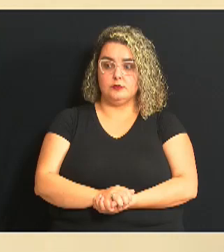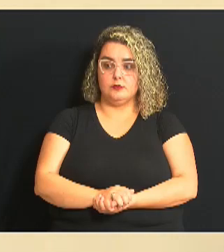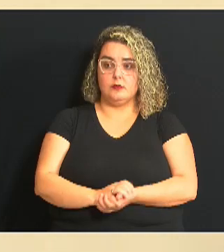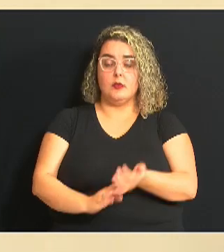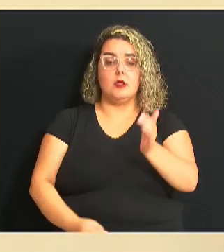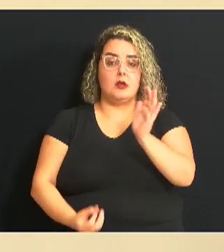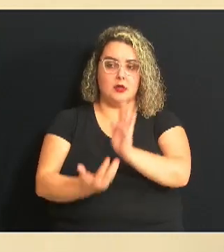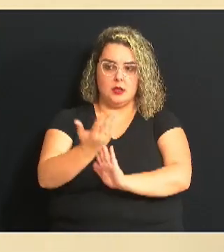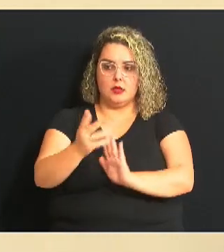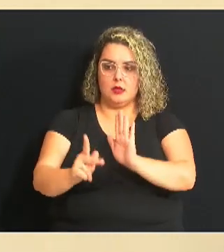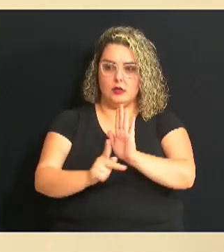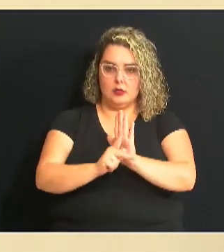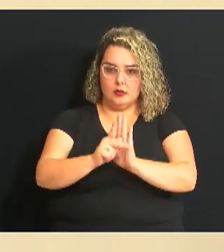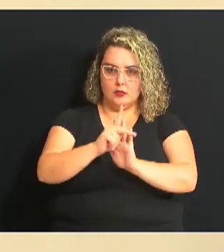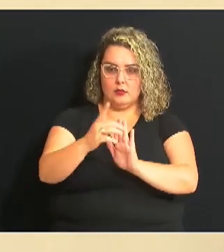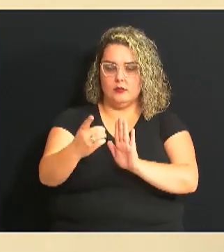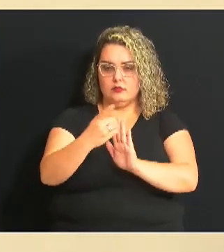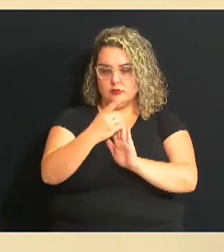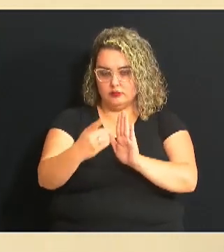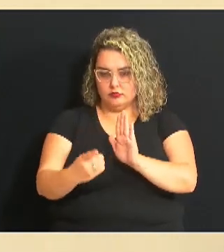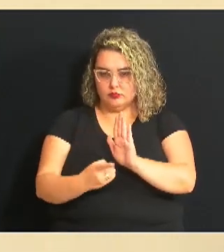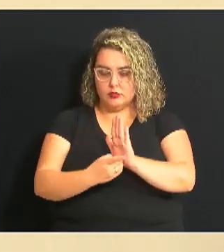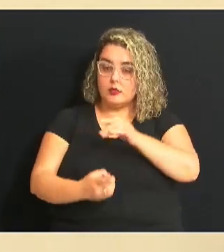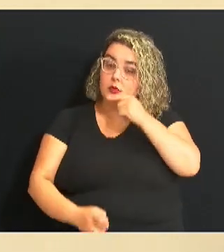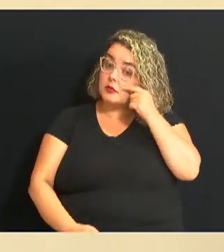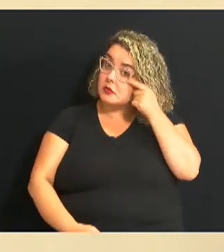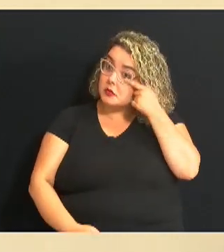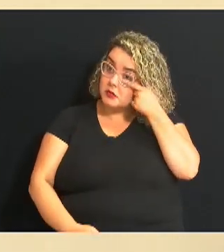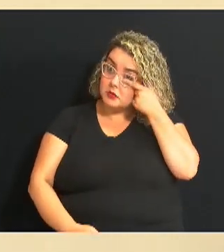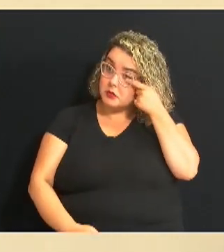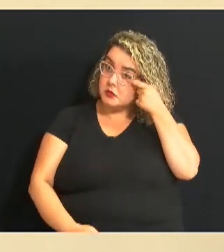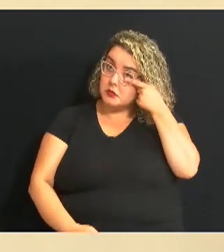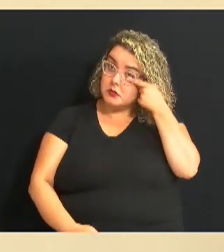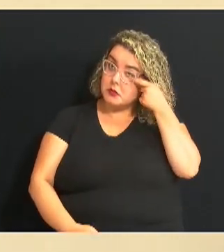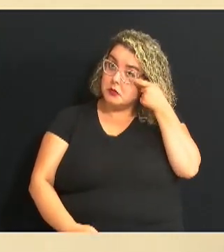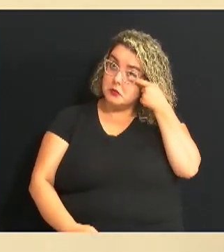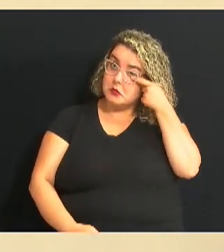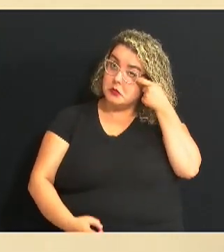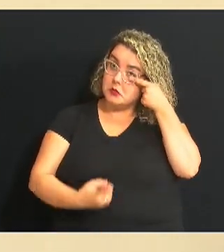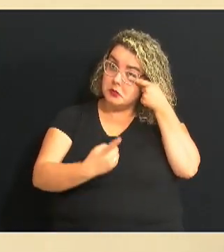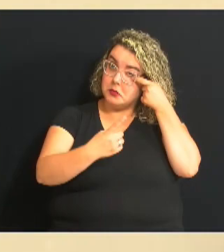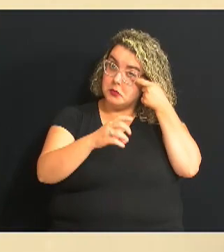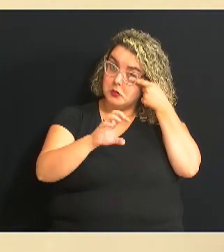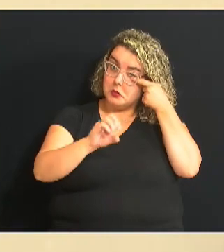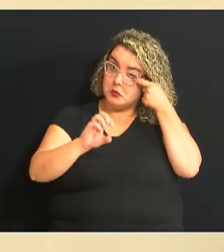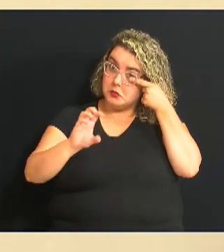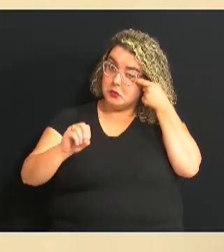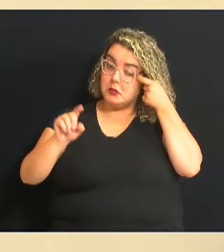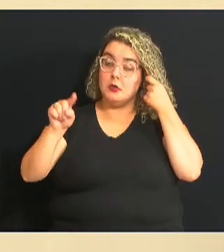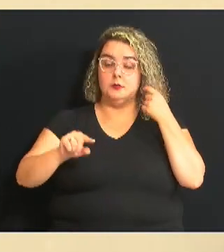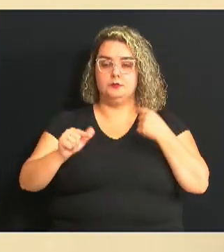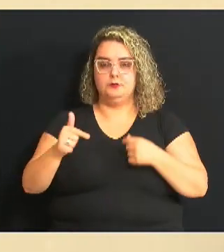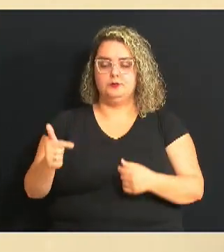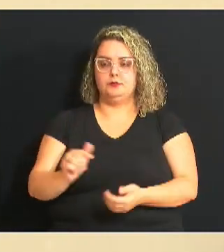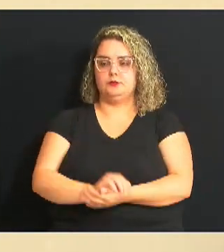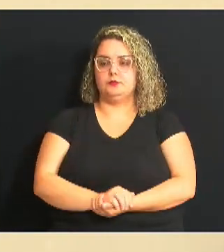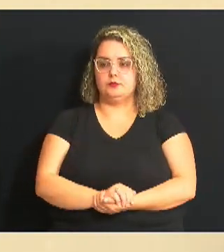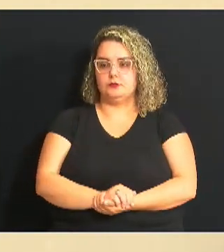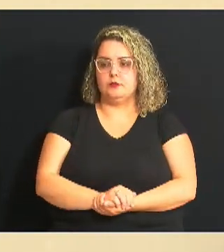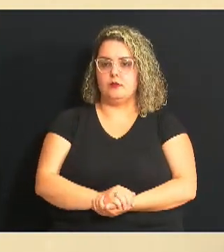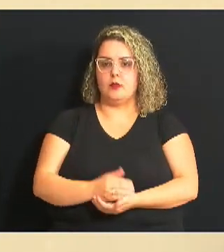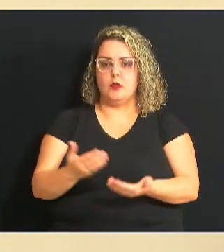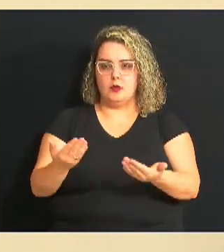projeto de decreto legislativo. O projeto é o 100 de 2022. Hoje vocês estão